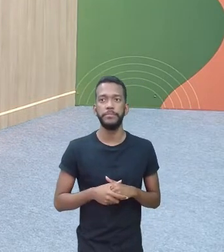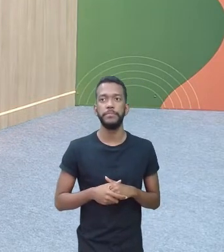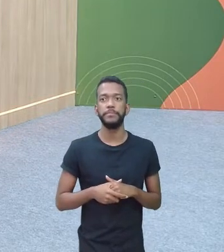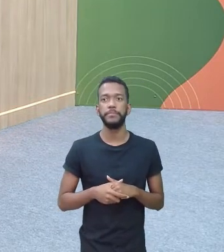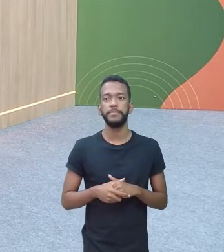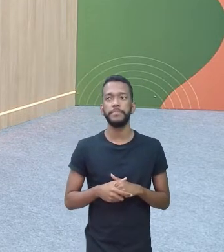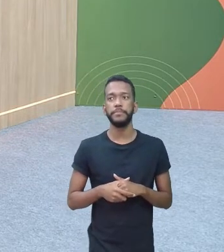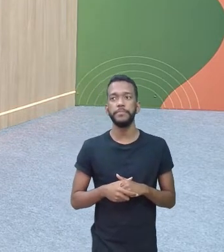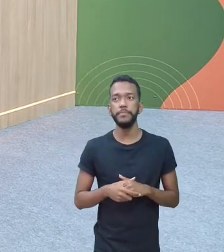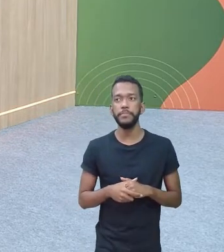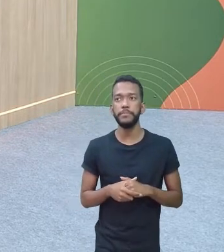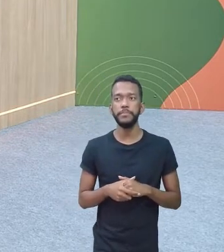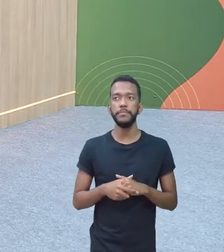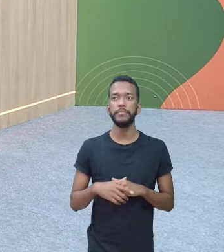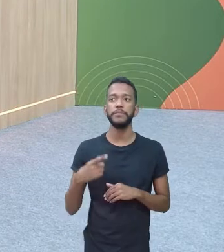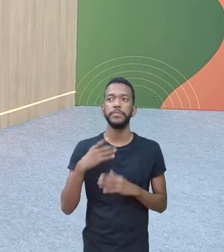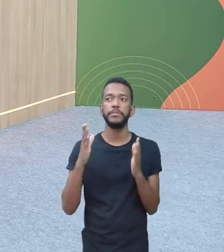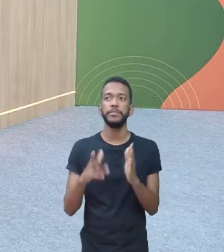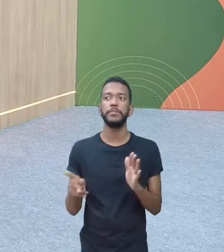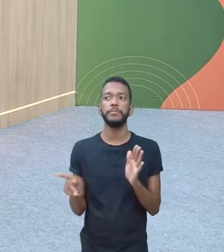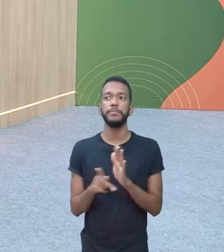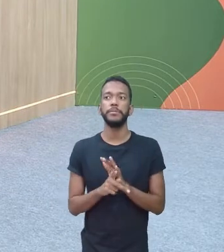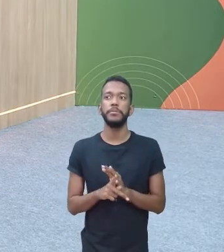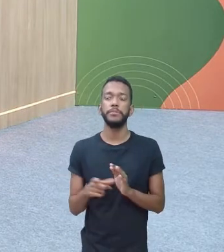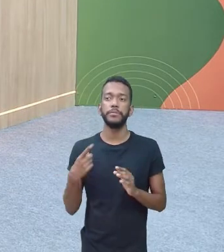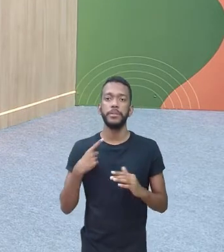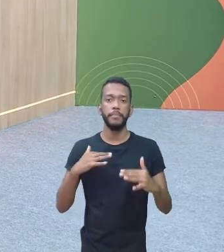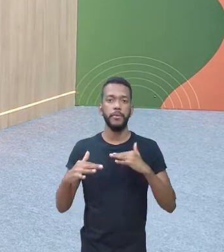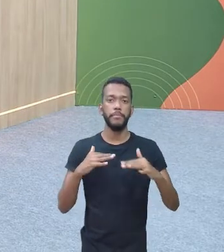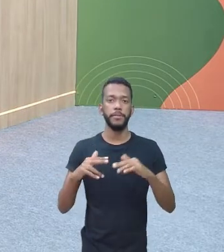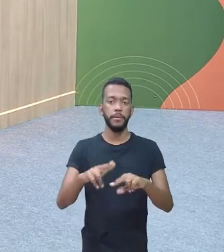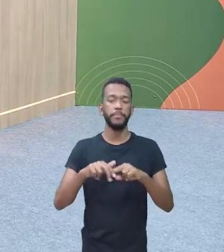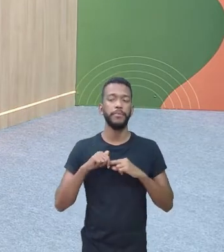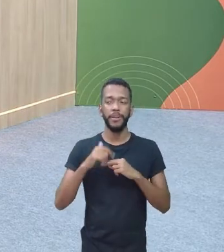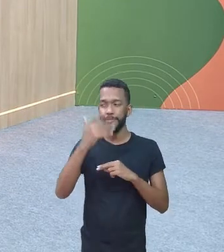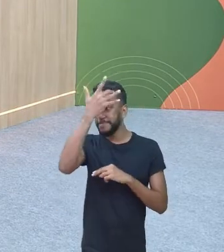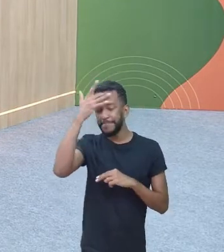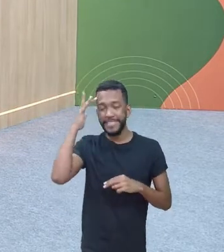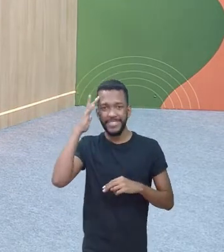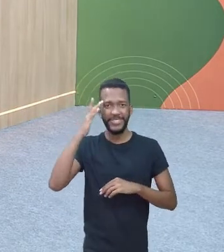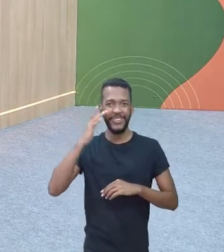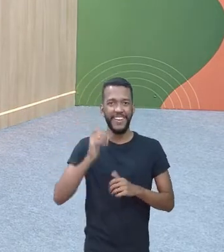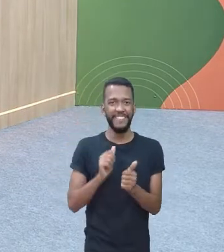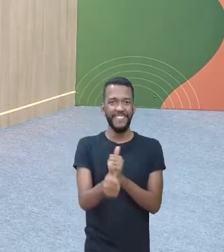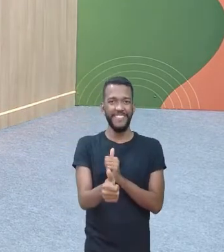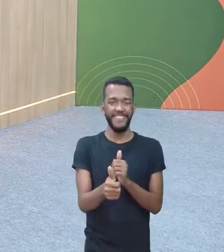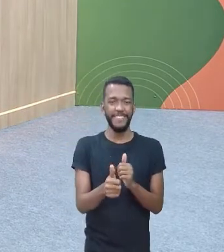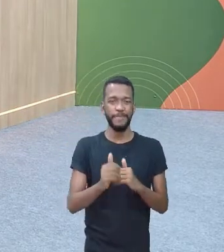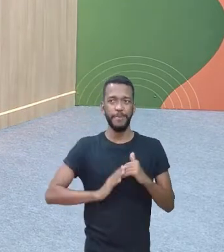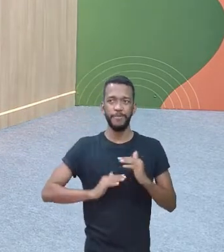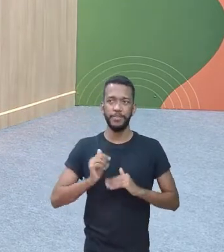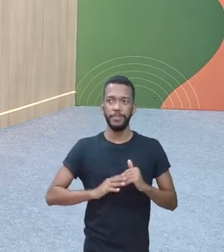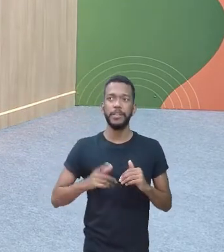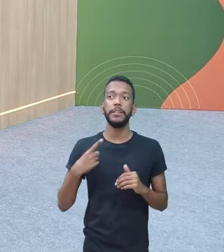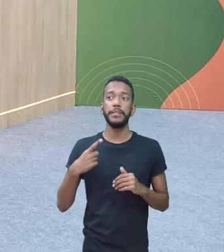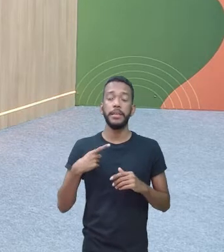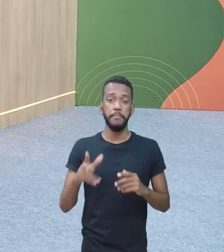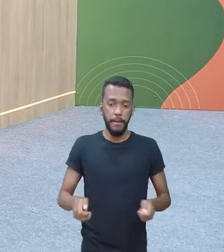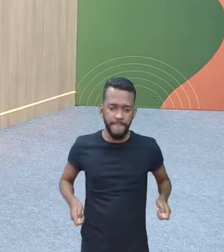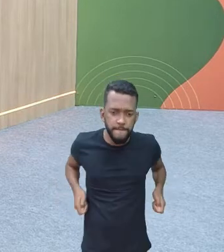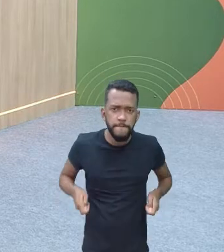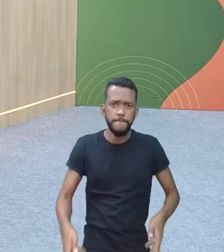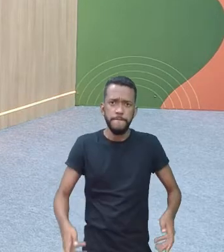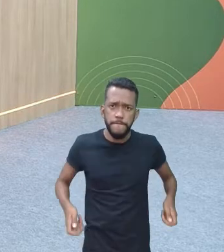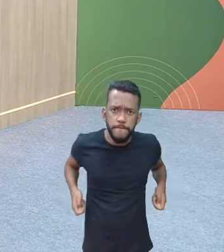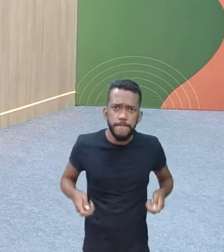Essas classificações são dadas de acordo com a mobilidade de cada atleta. Então, por exemplo, tem atletas que conseguem se locomover na cadeira